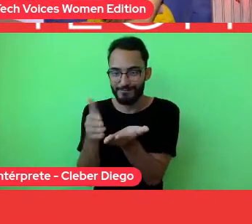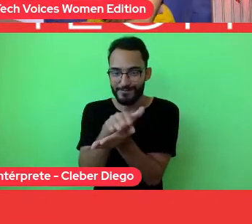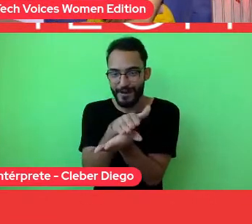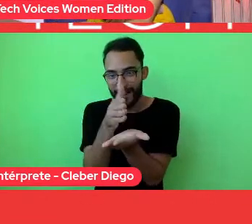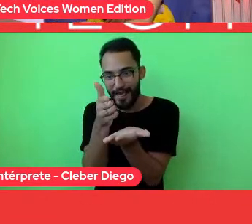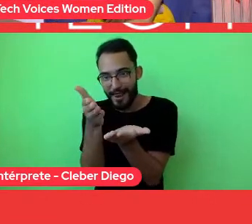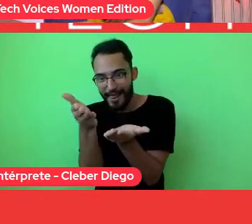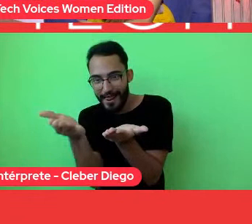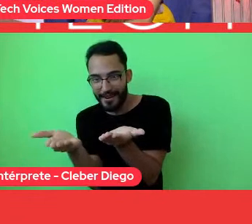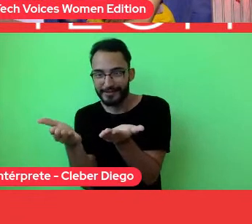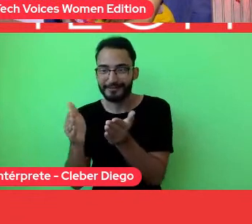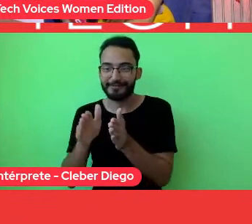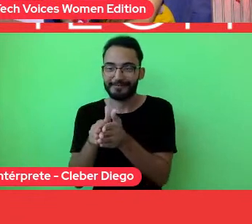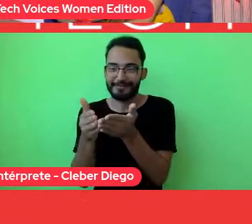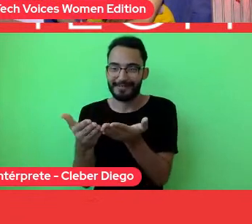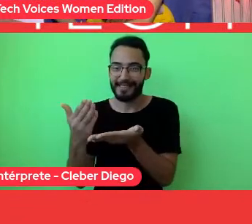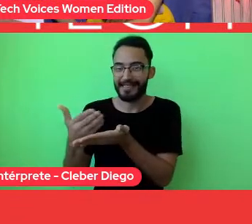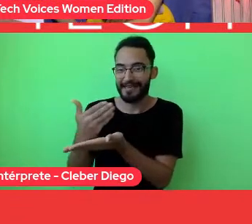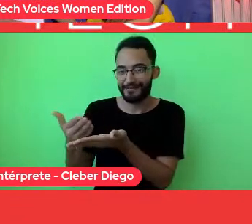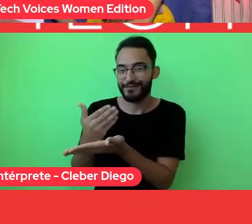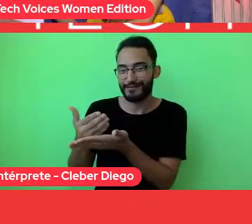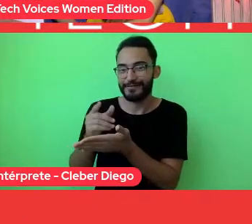conseguindo ver meu quadro de livro agora.